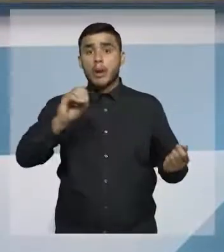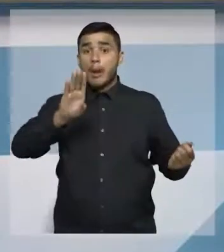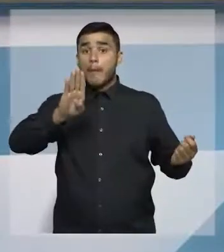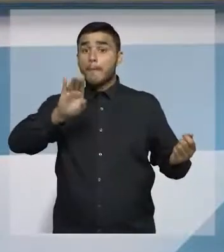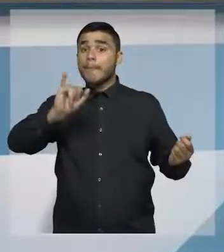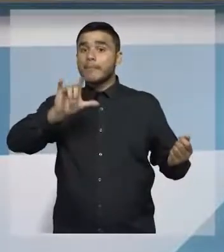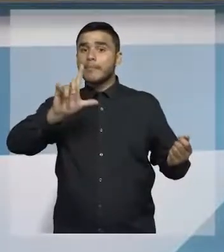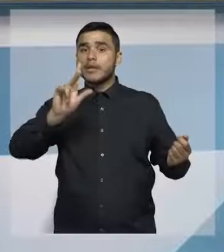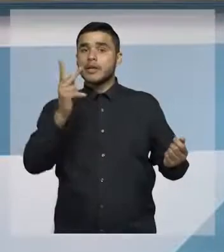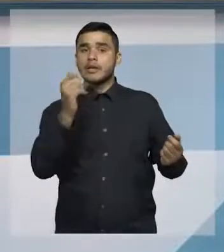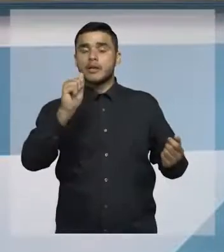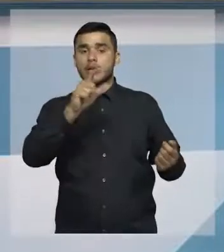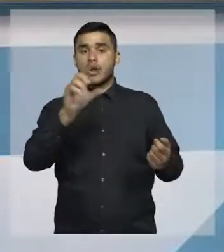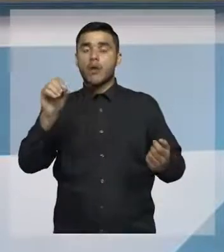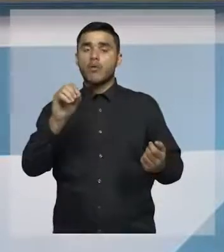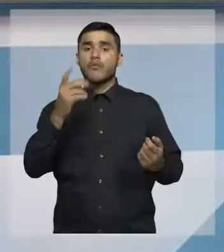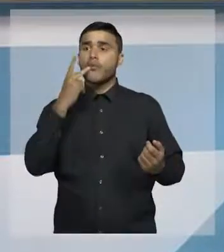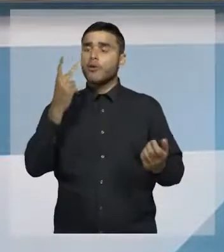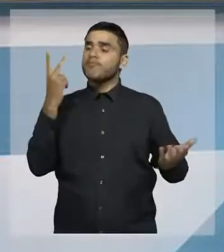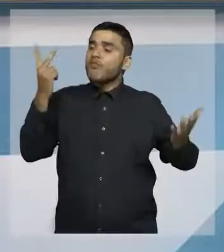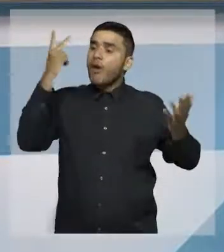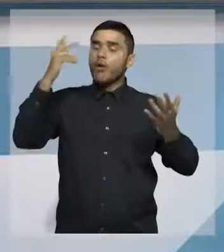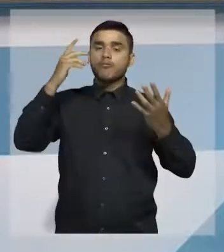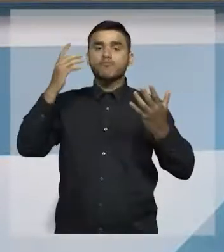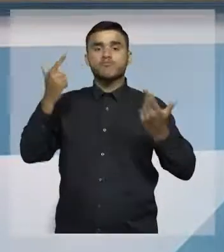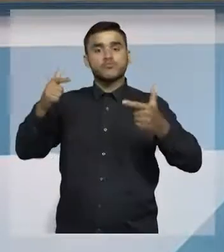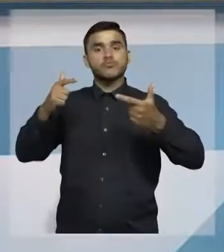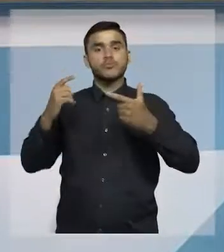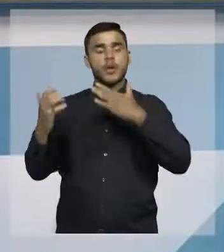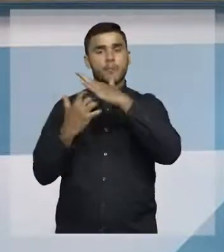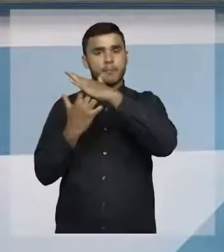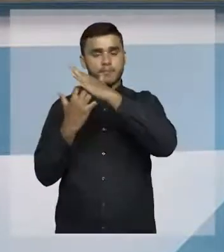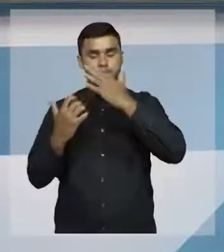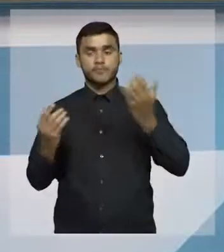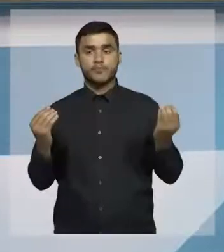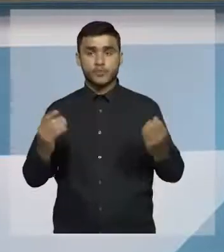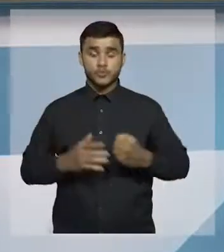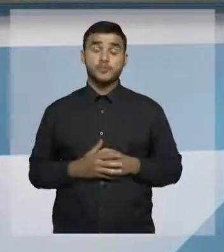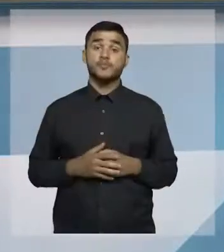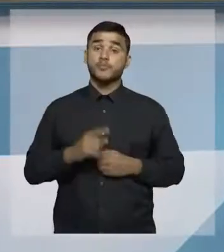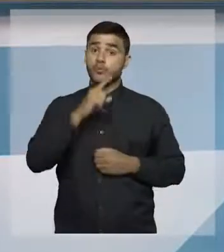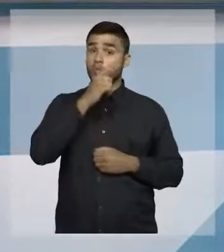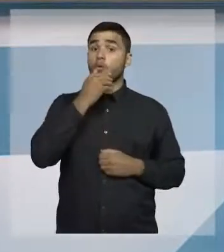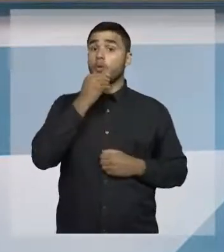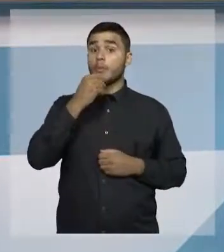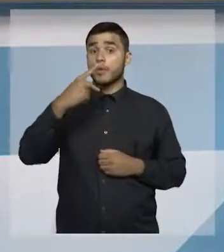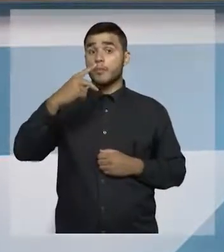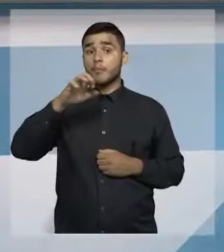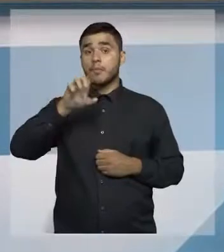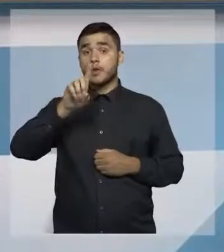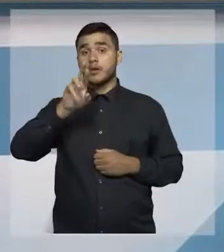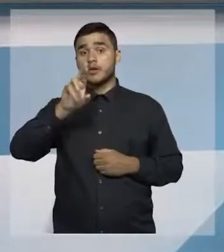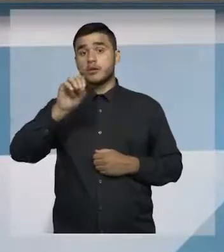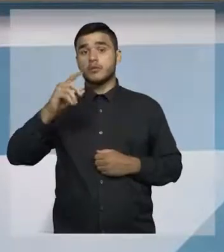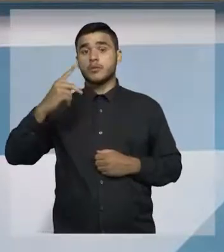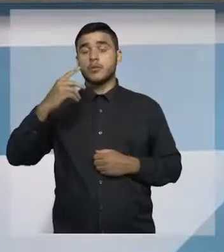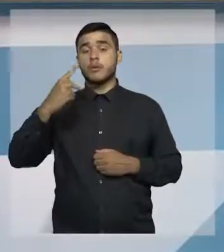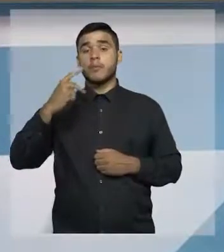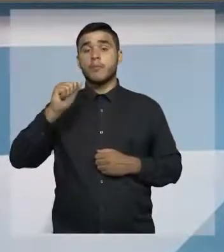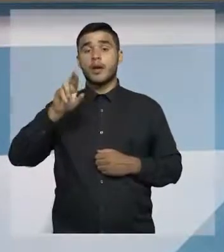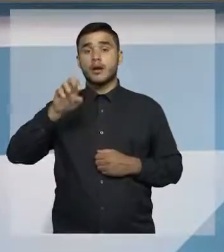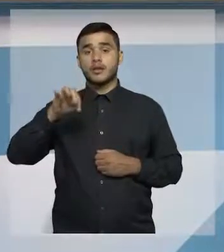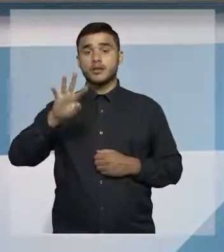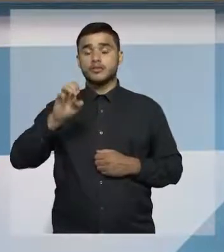de desvalorização. Tá? E, imediatamente, o Pedro Parente disse que é preciso que o Tesouro faça o ressarcimento,